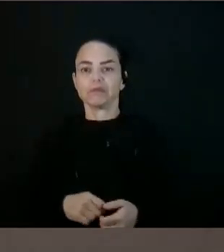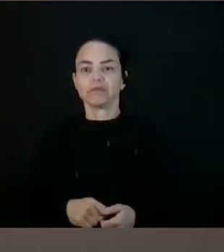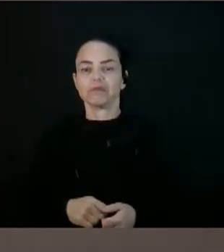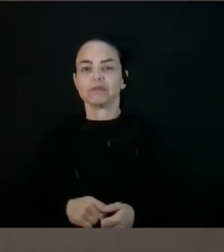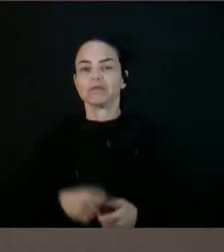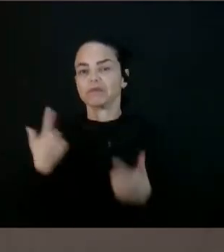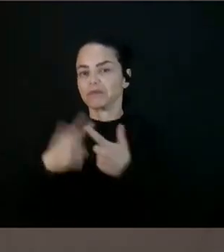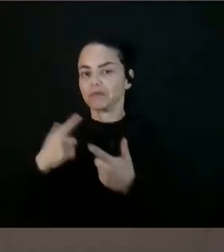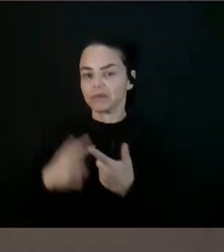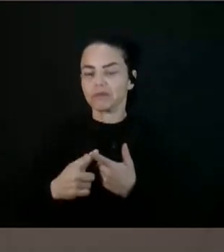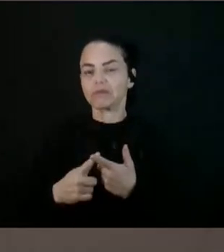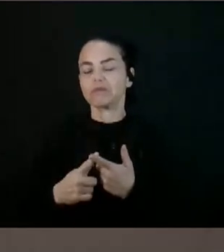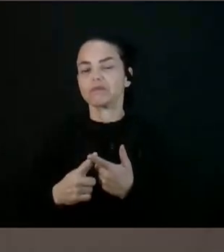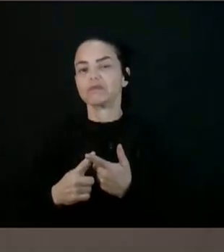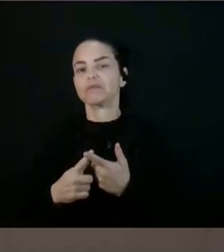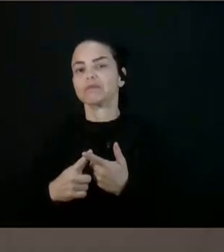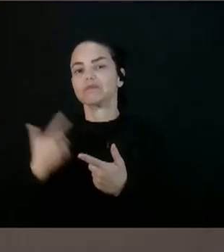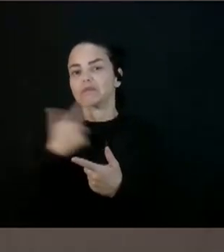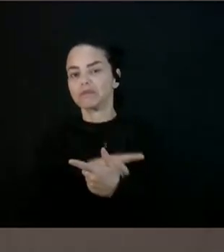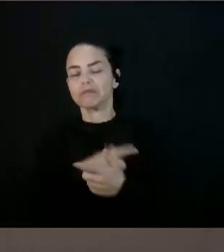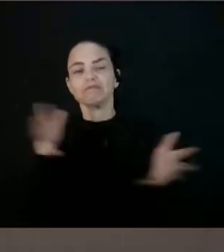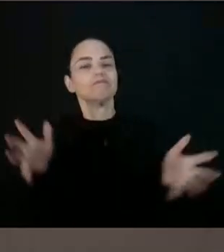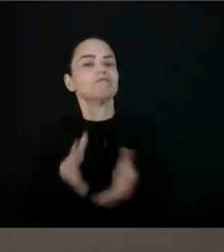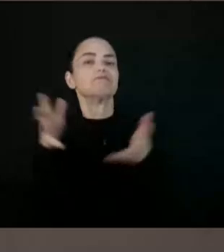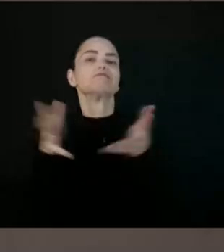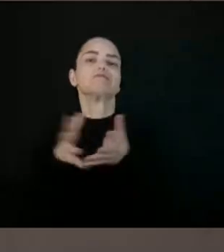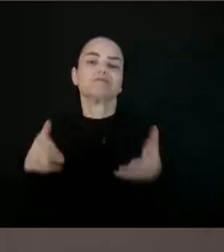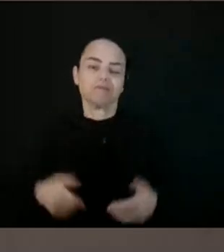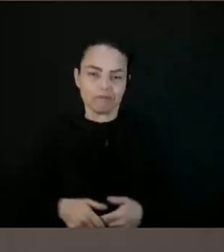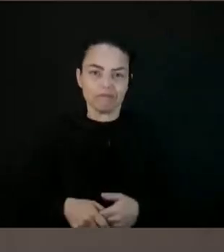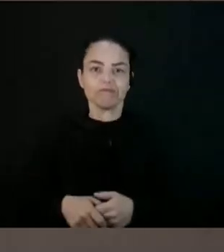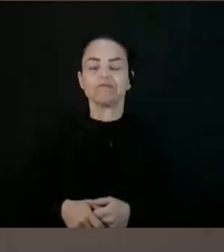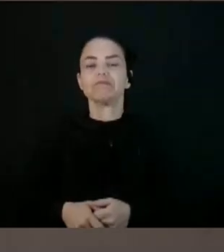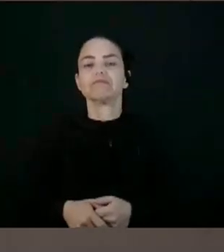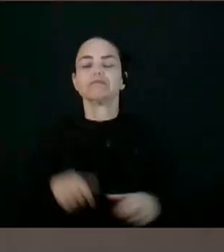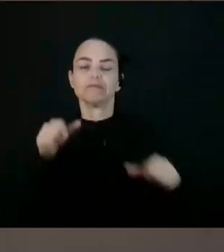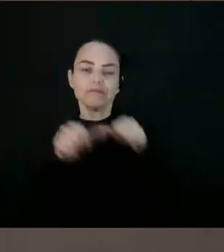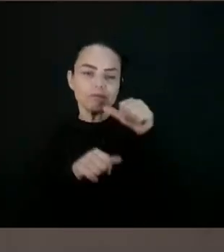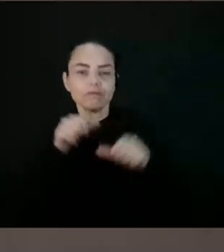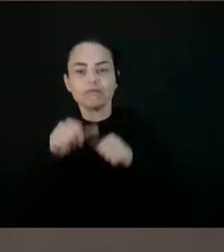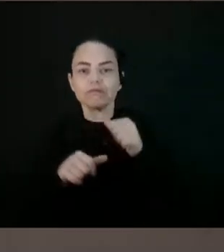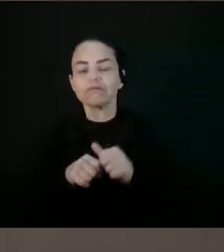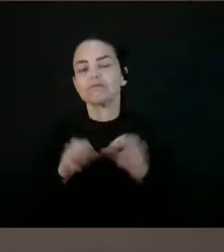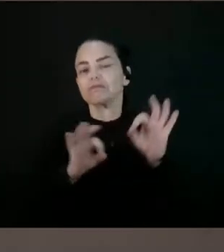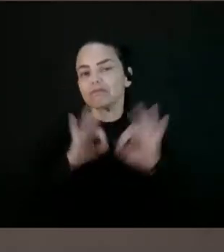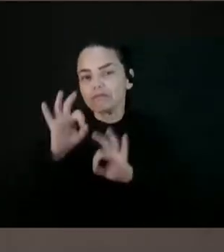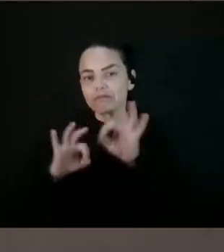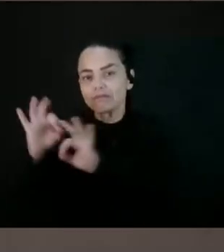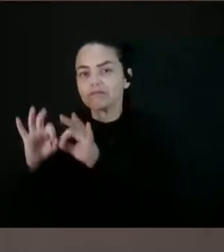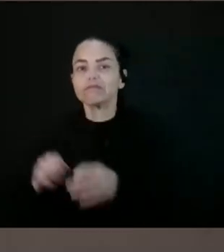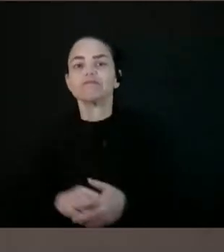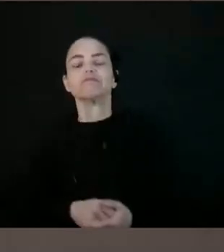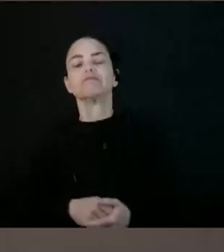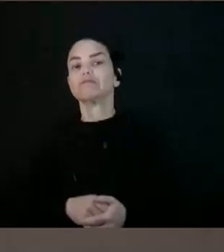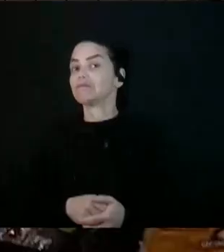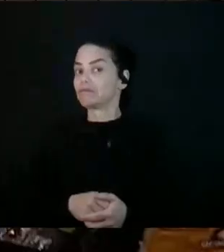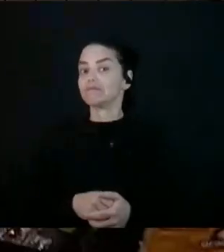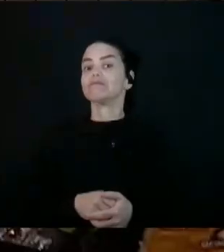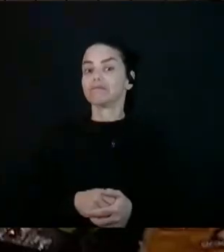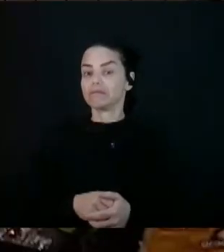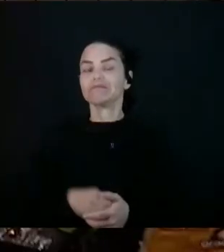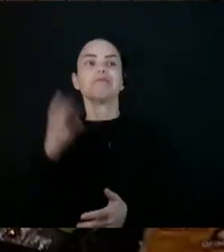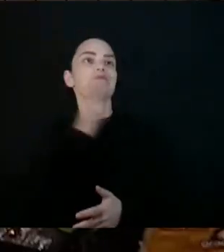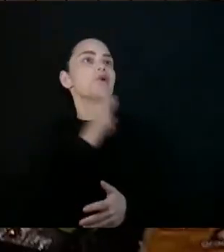Porque as figurinhas incentivam a ficar menos, trocar, arrumar. Vale super a pena. Vale.